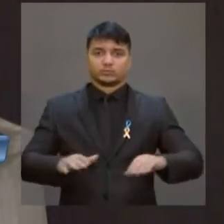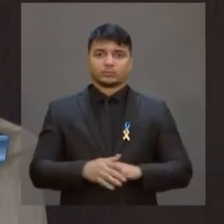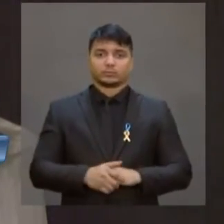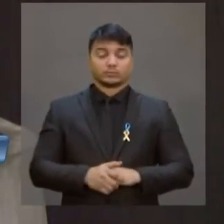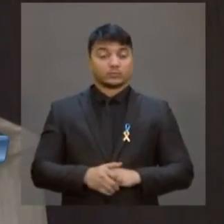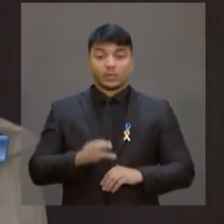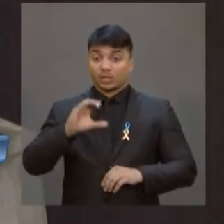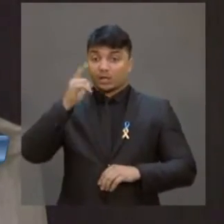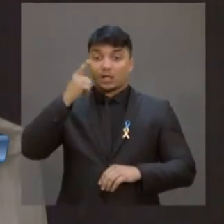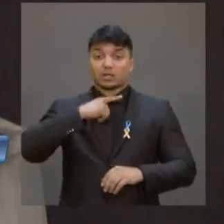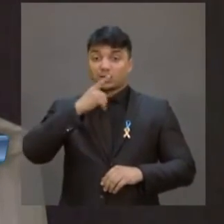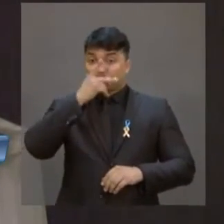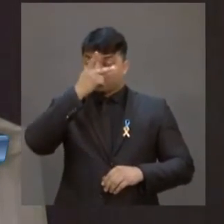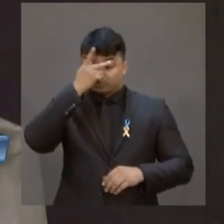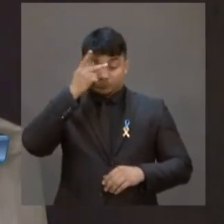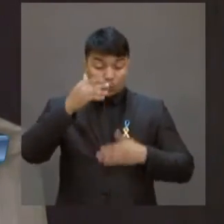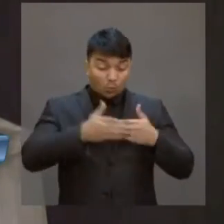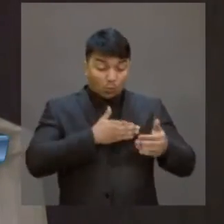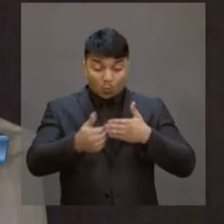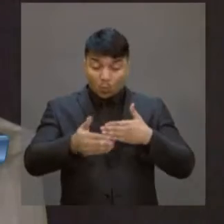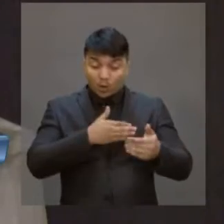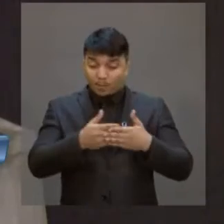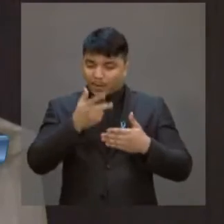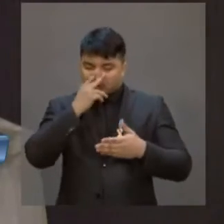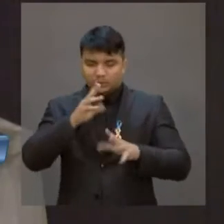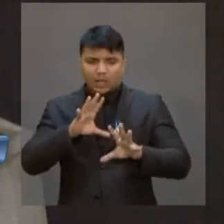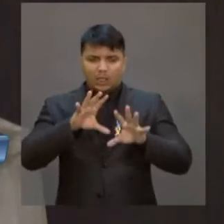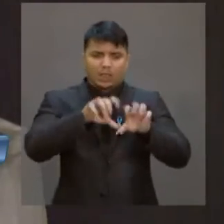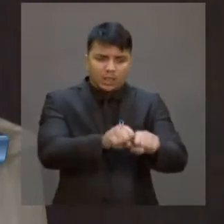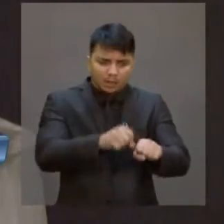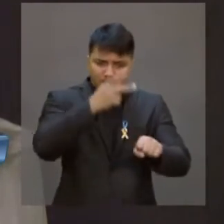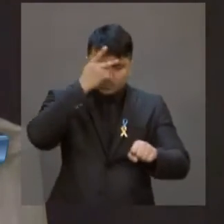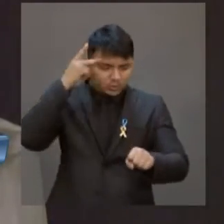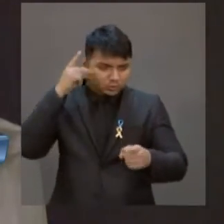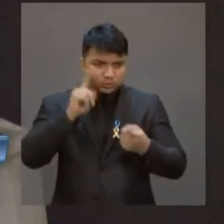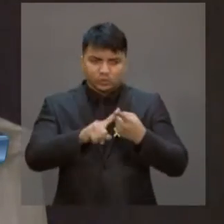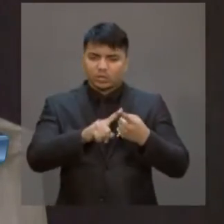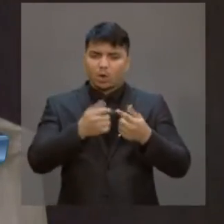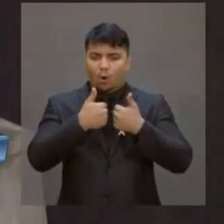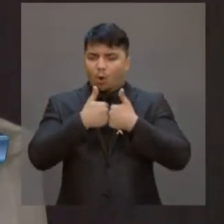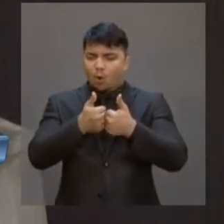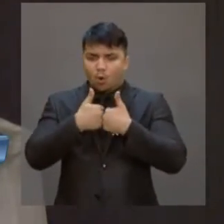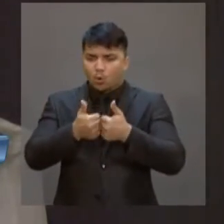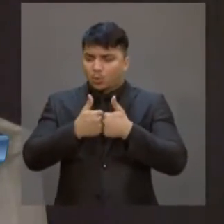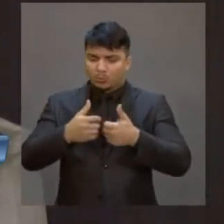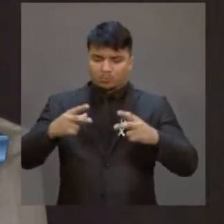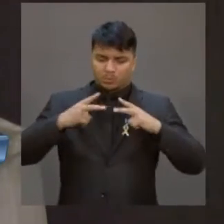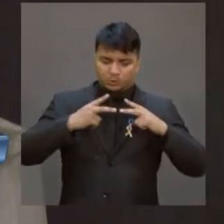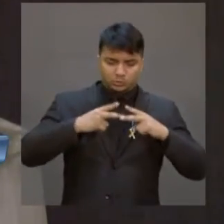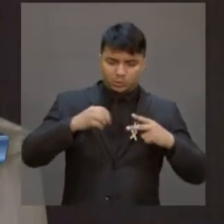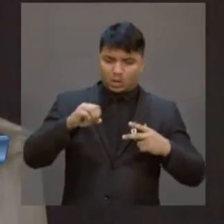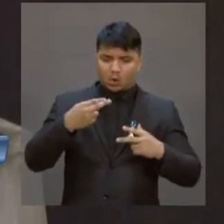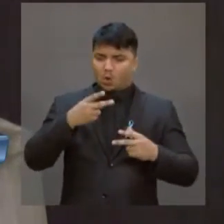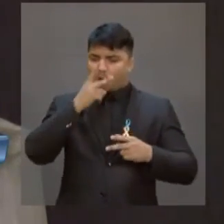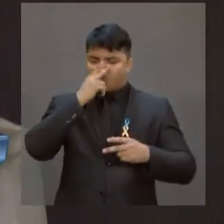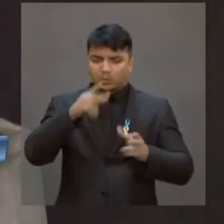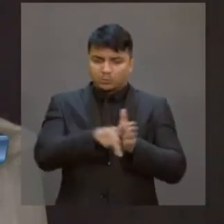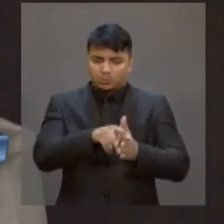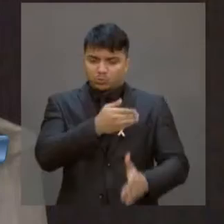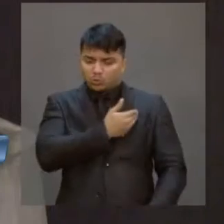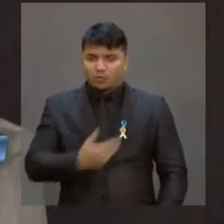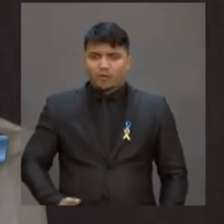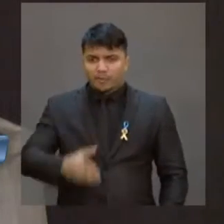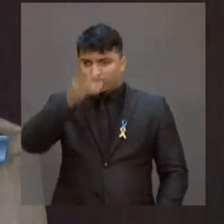É óbvio que qualquer ataque à pessoa, ao transporte público ou privado, às